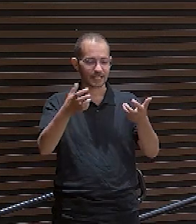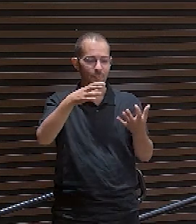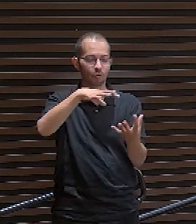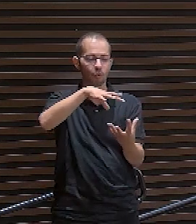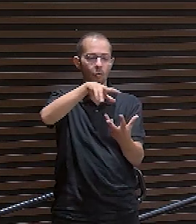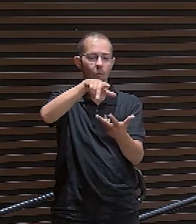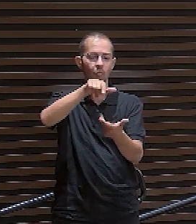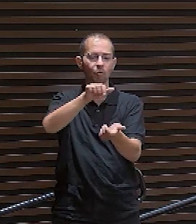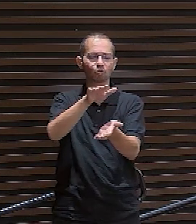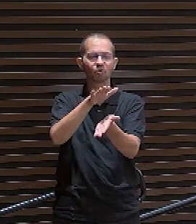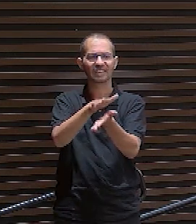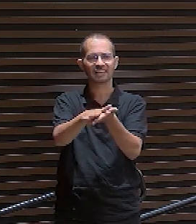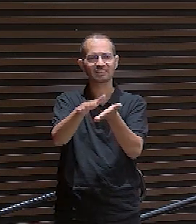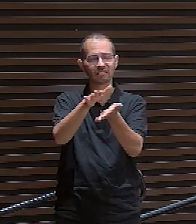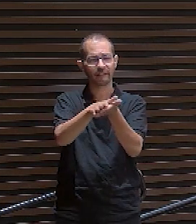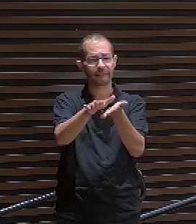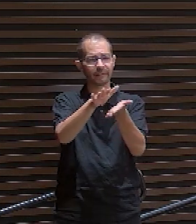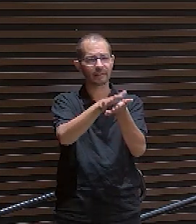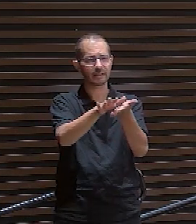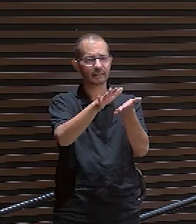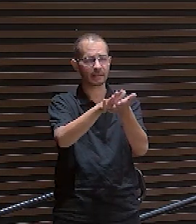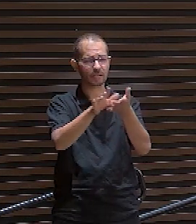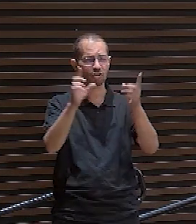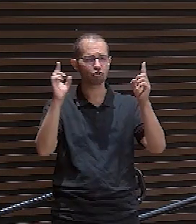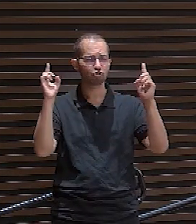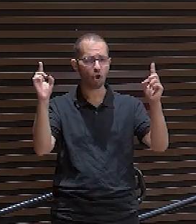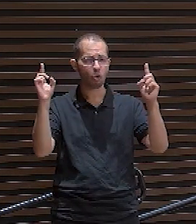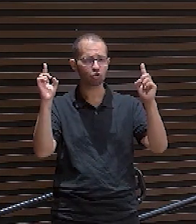em shows,